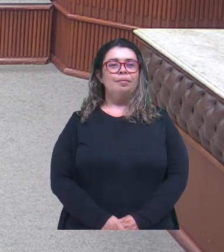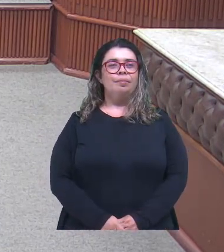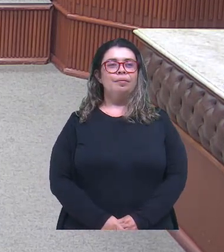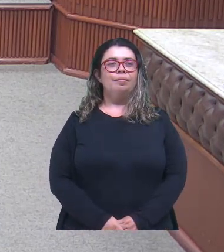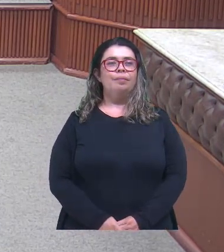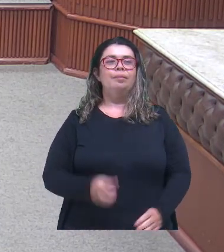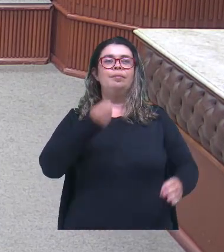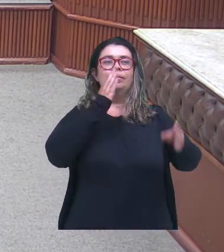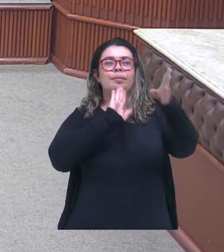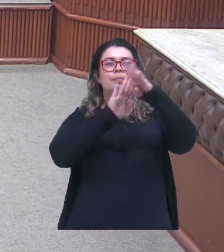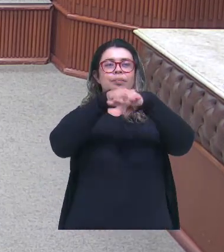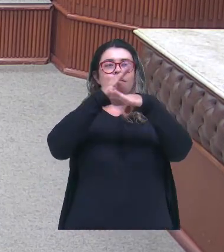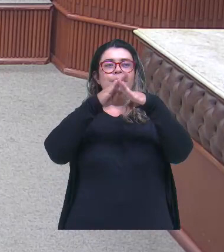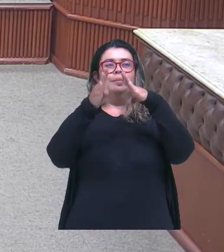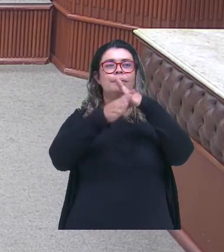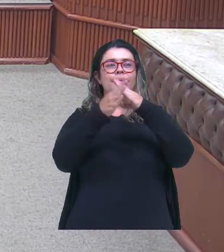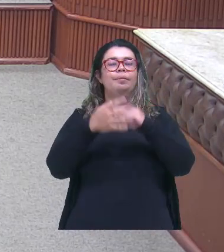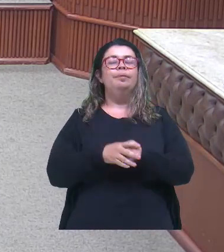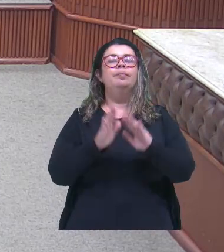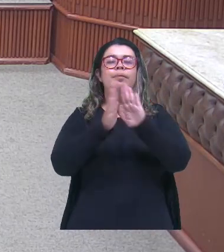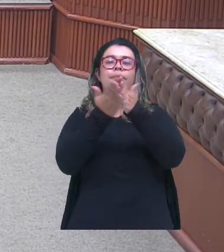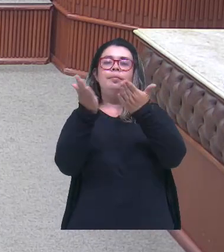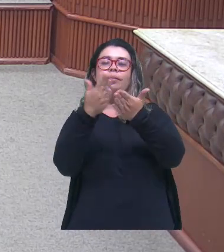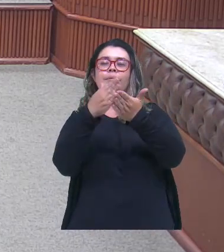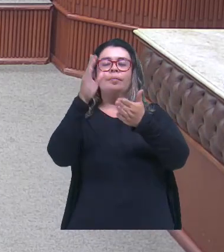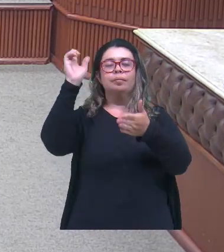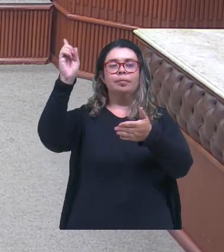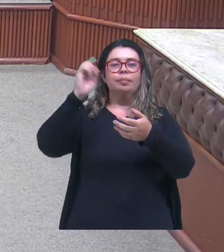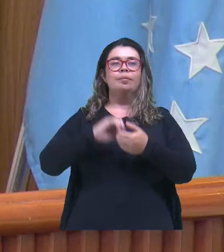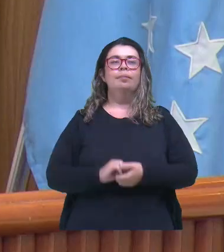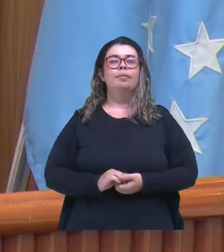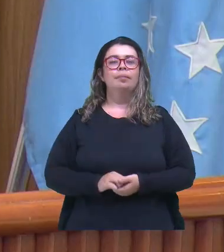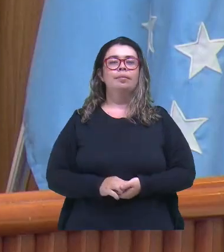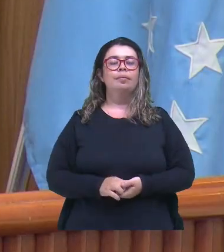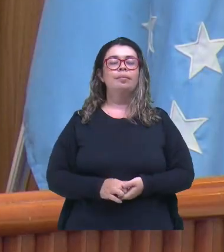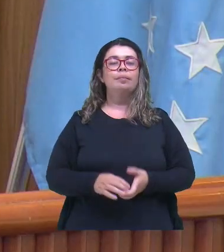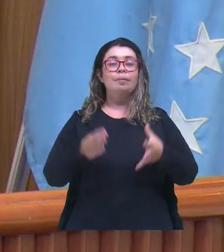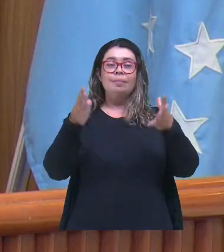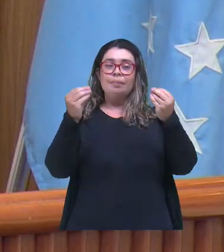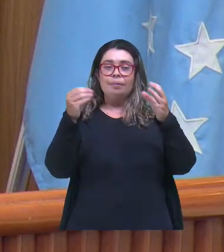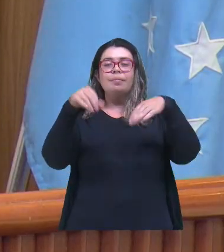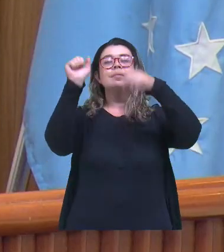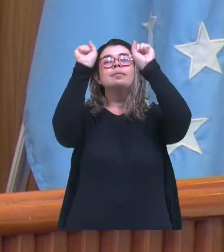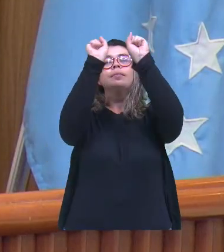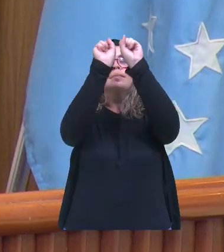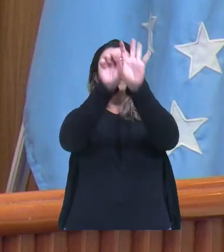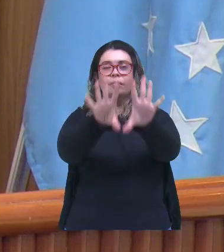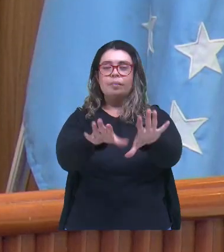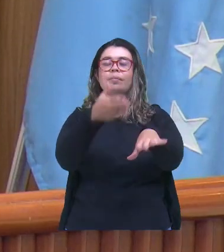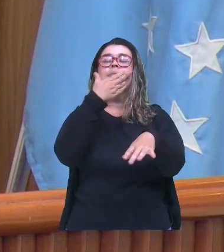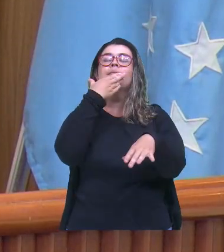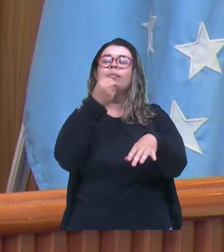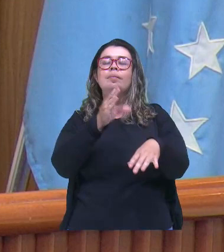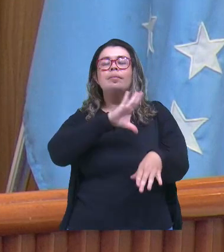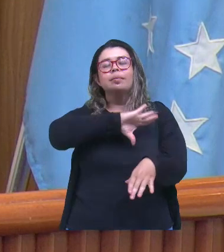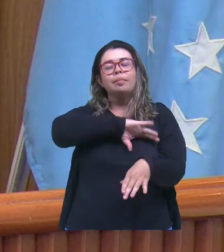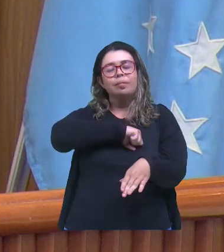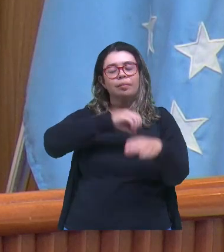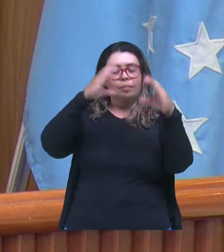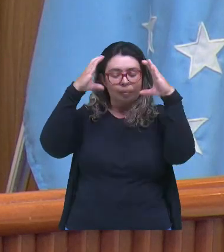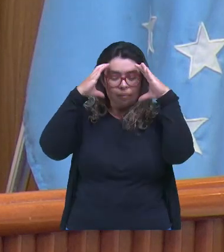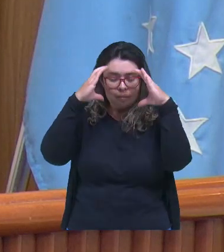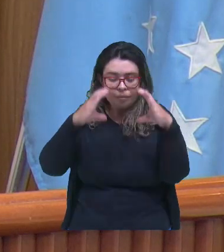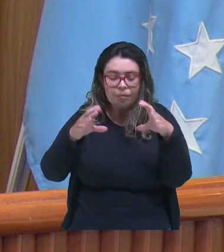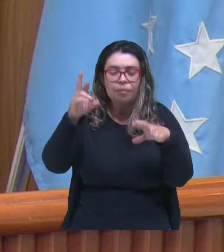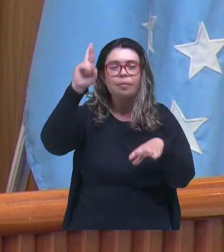Boa noite a todos. Trecho bíblico. Há muitas bênçãos para o homem que ama e obedece ao